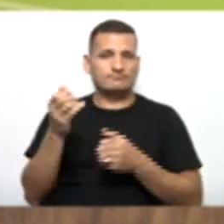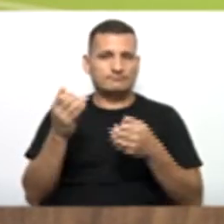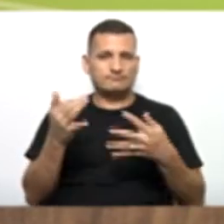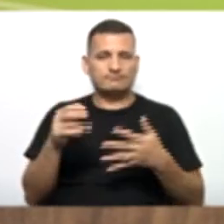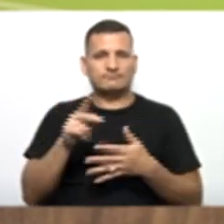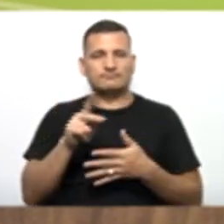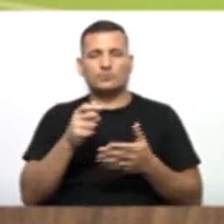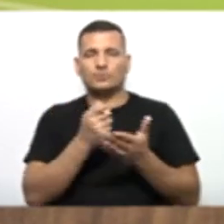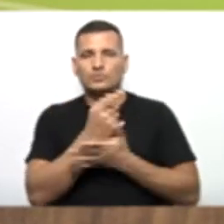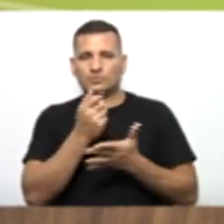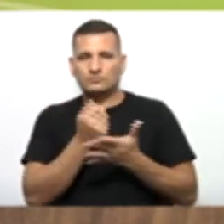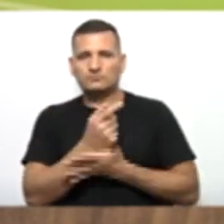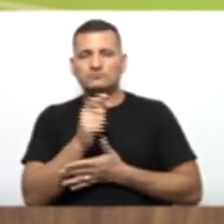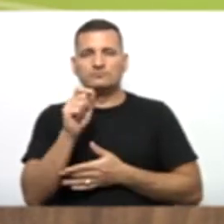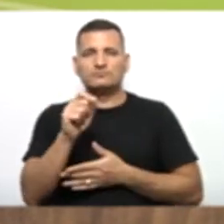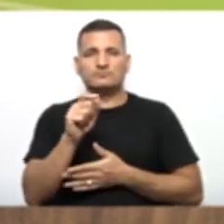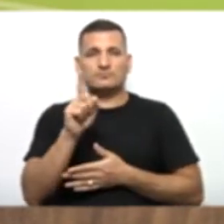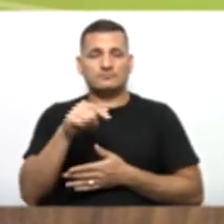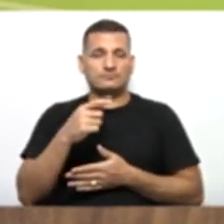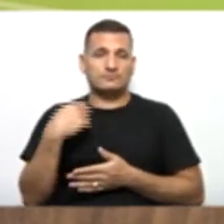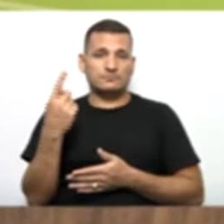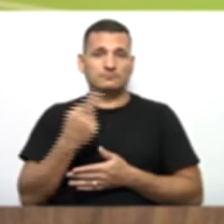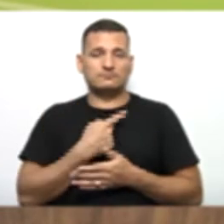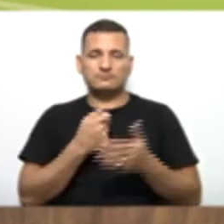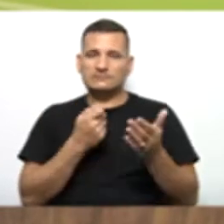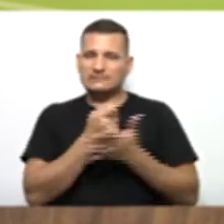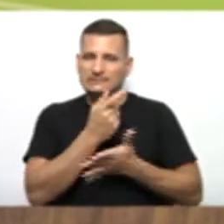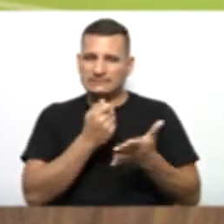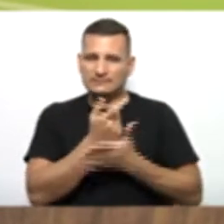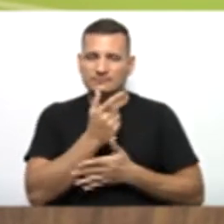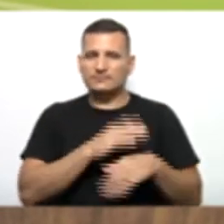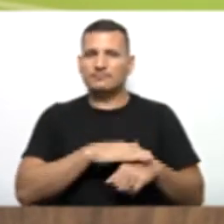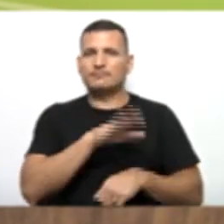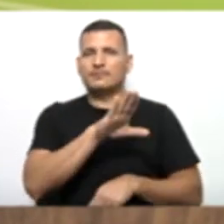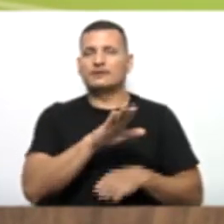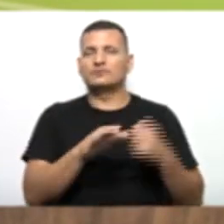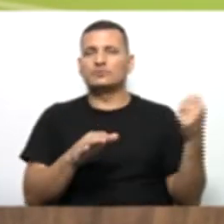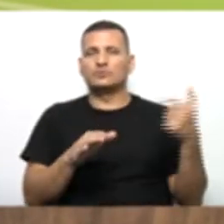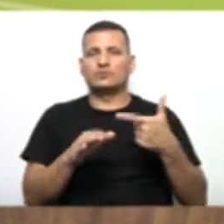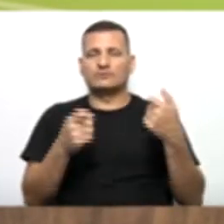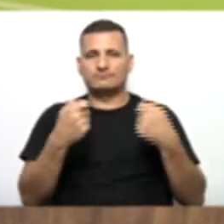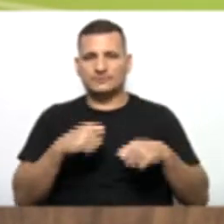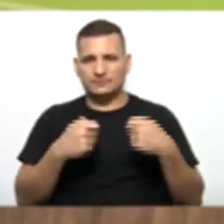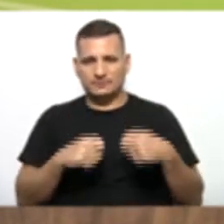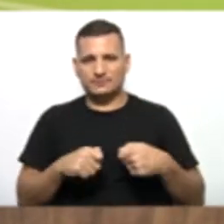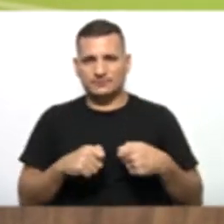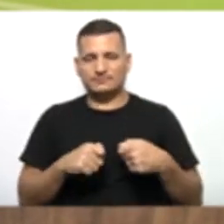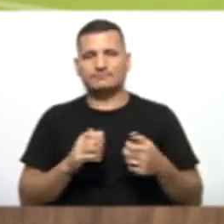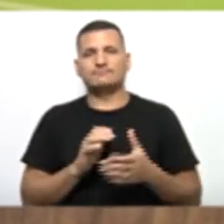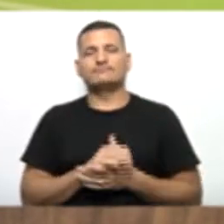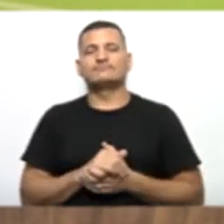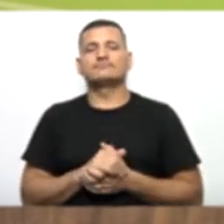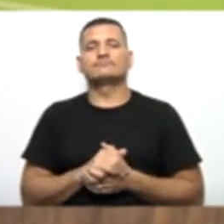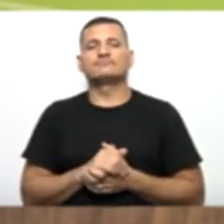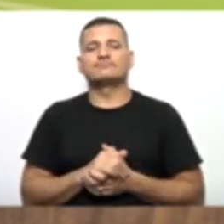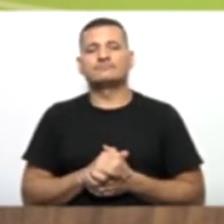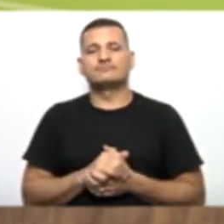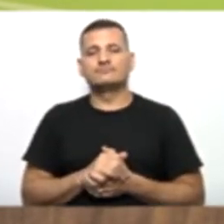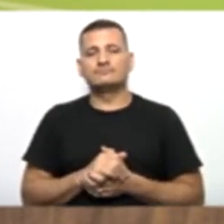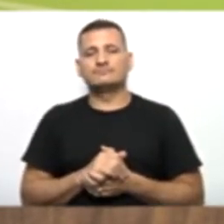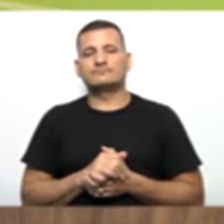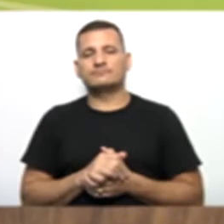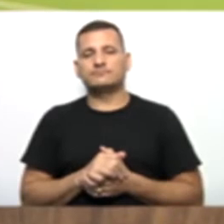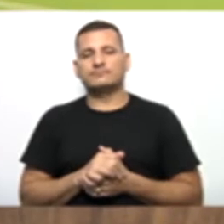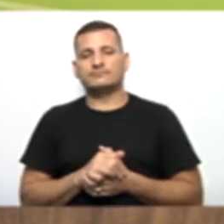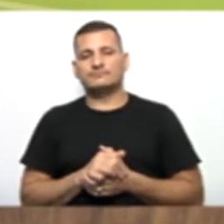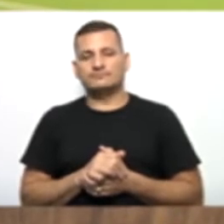do consumismo, é que a gente compra excedente, a gente compra muito mais do que a gente precisa.